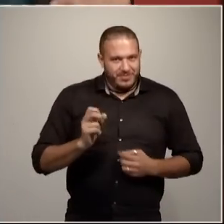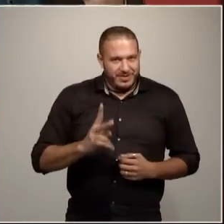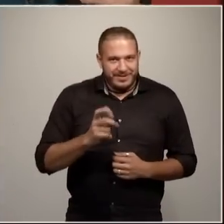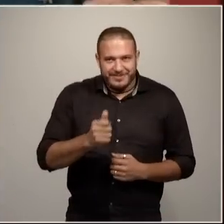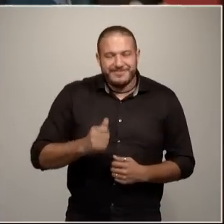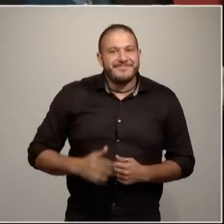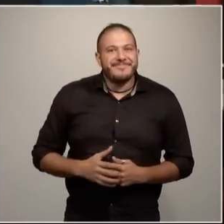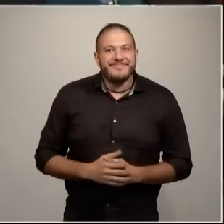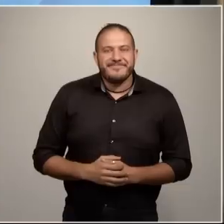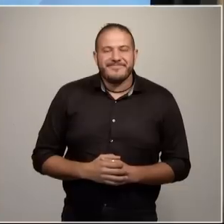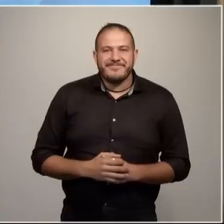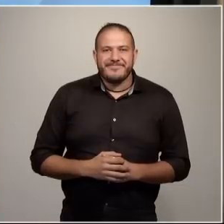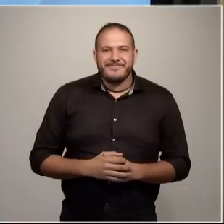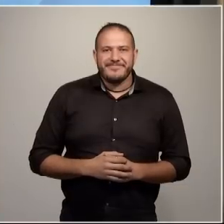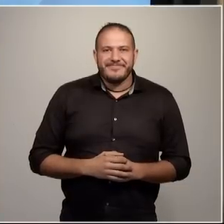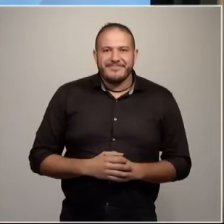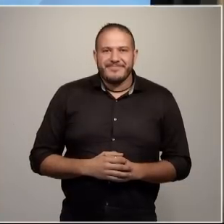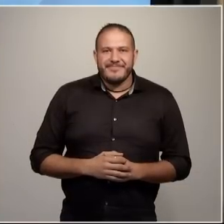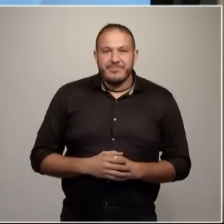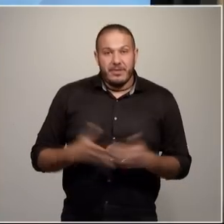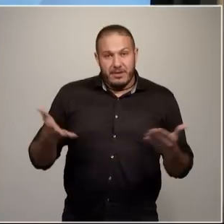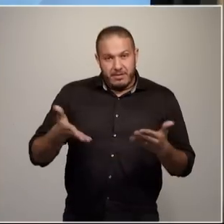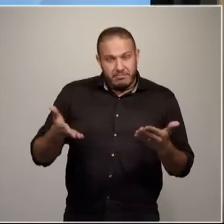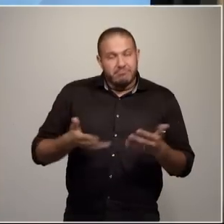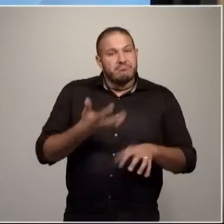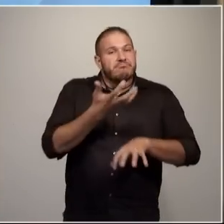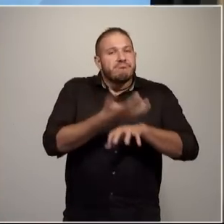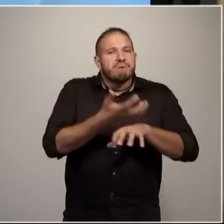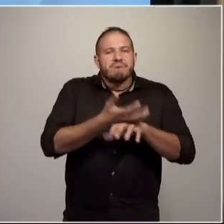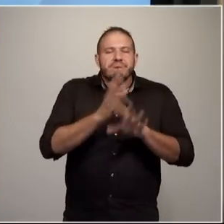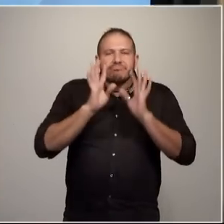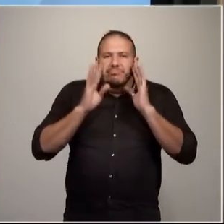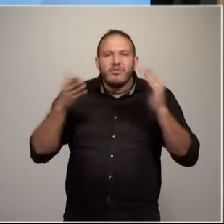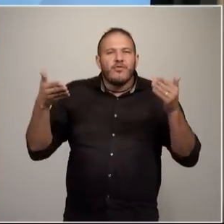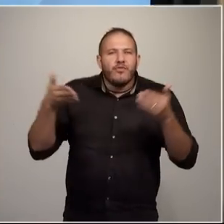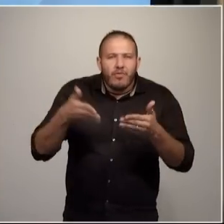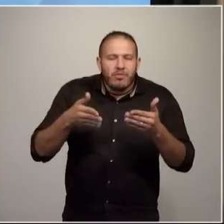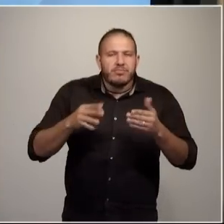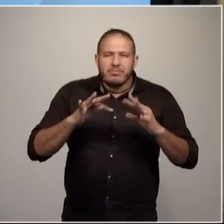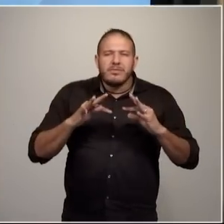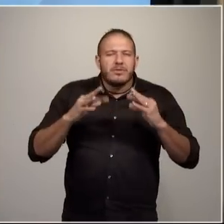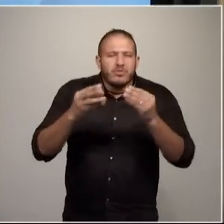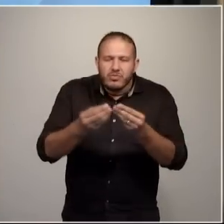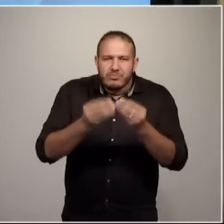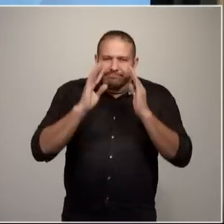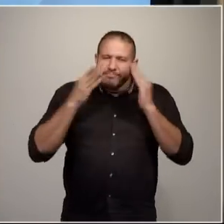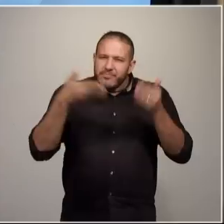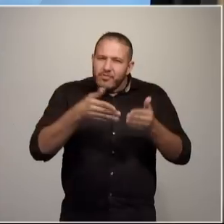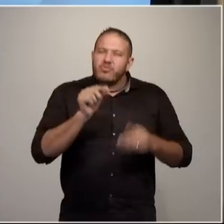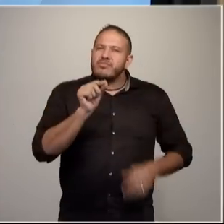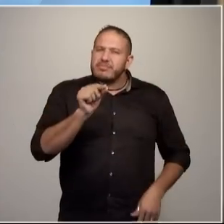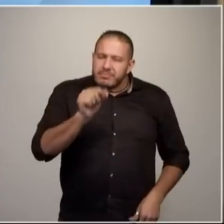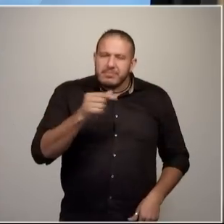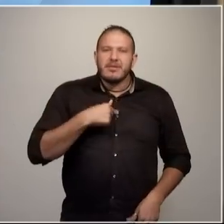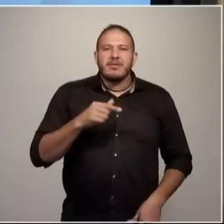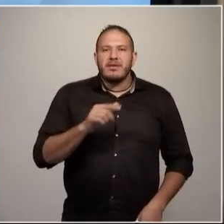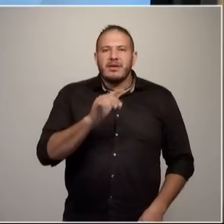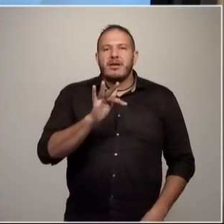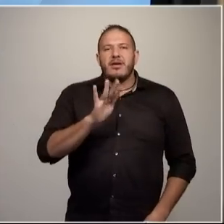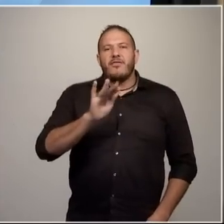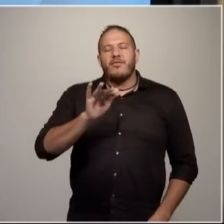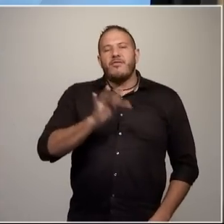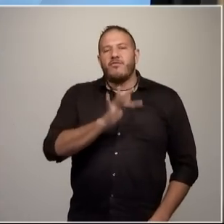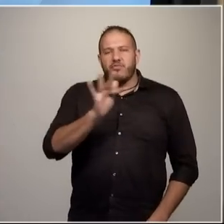Então, nós, nessa disciplina, o nosso foco toda a ênfase é tratar de funções de mais